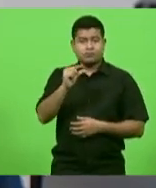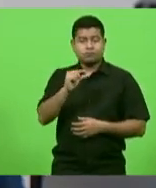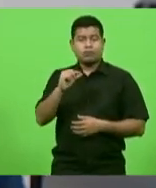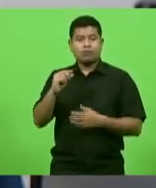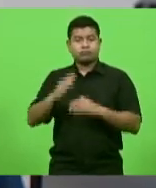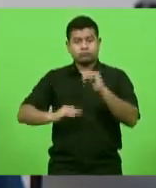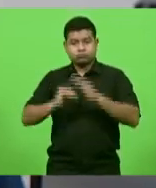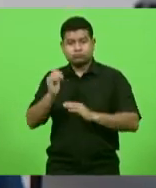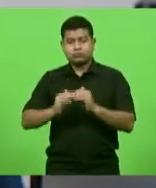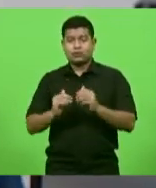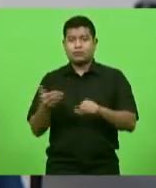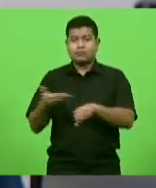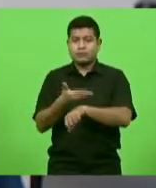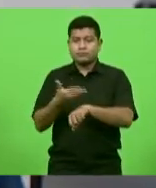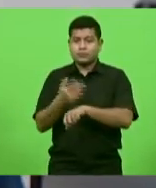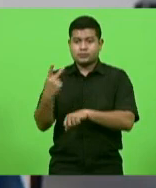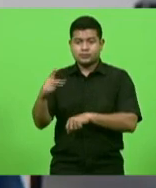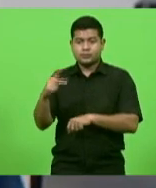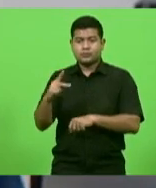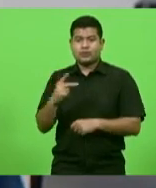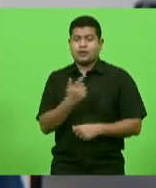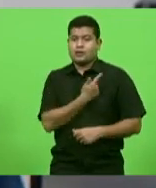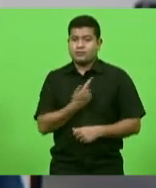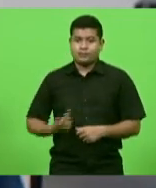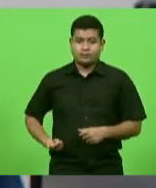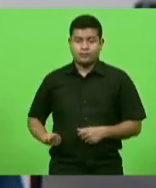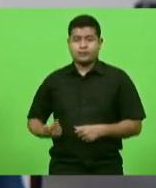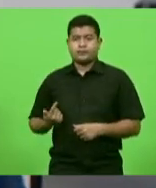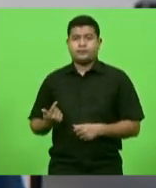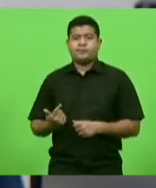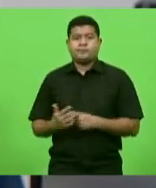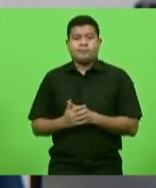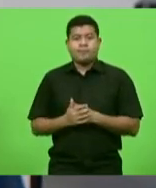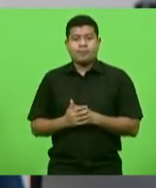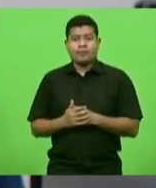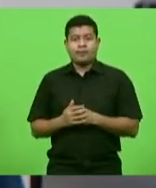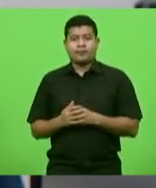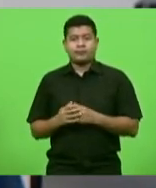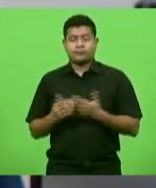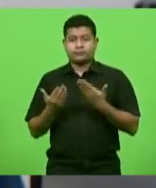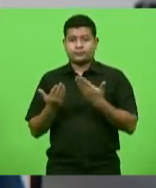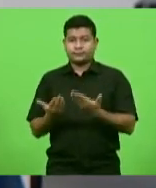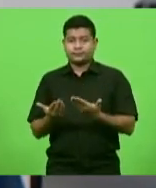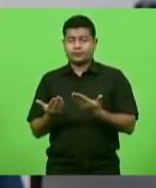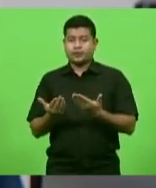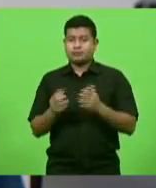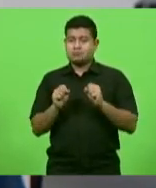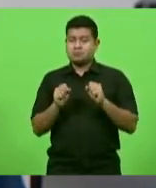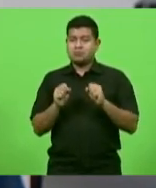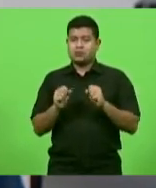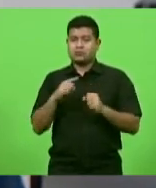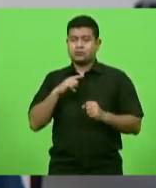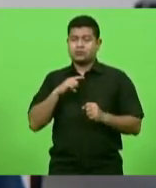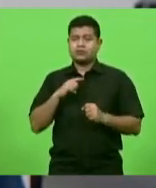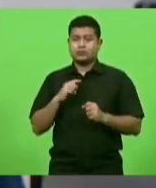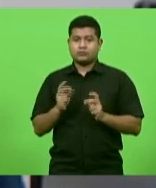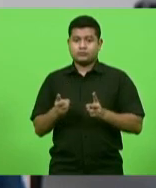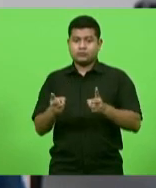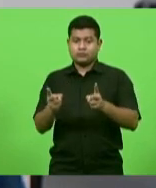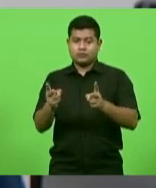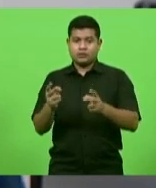típico e ilícito que legítima a incidência do direito sancionador estatal elementos e configura a justa causa para ação